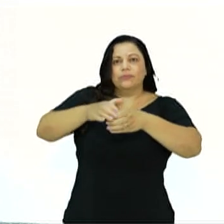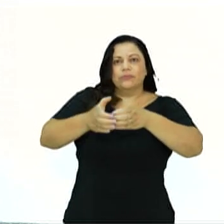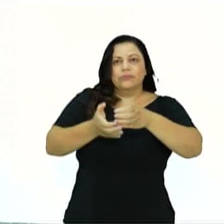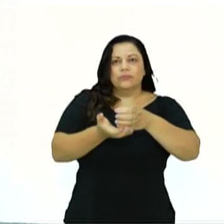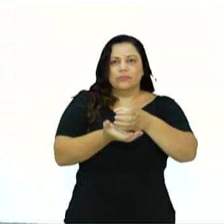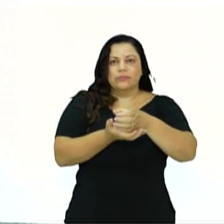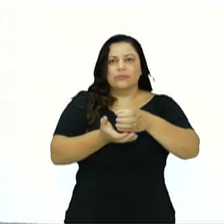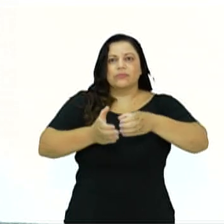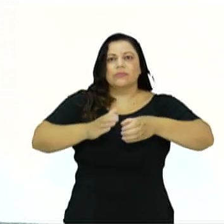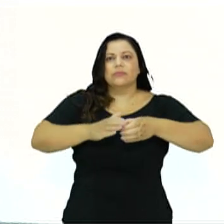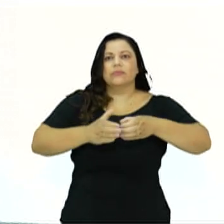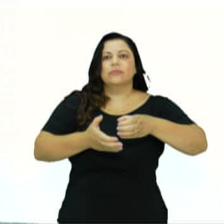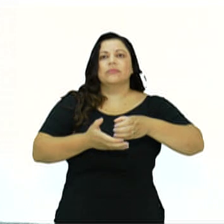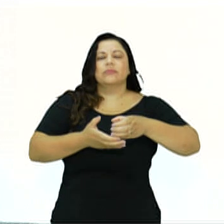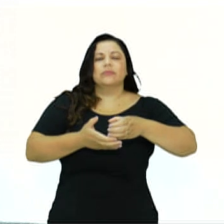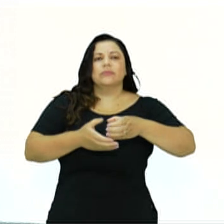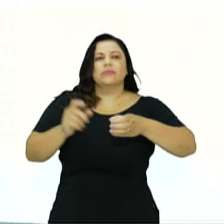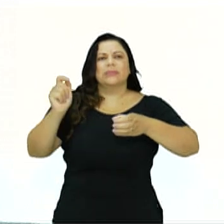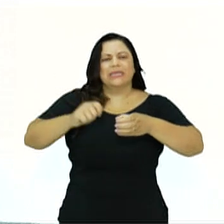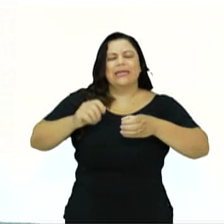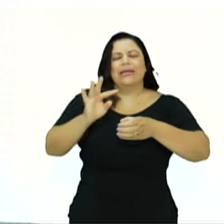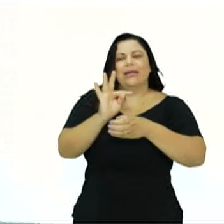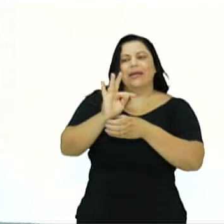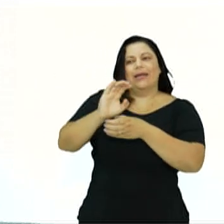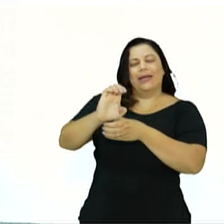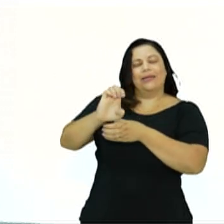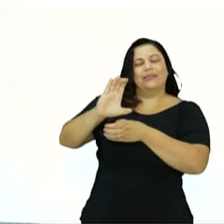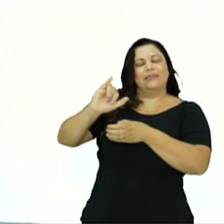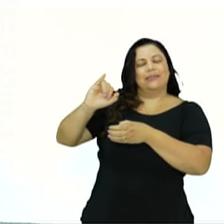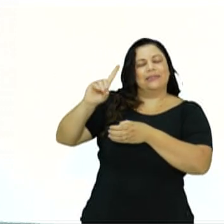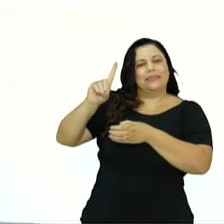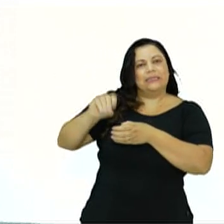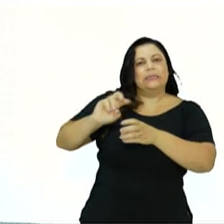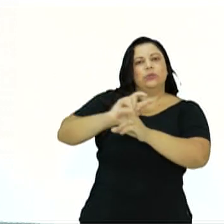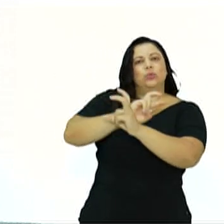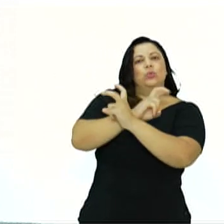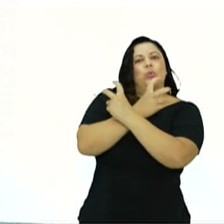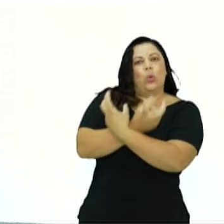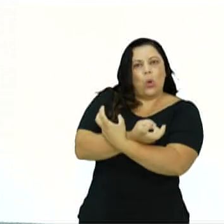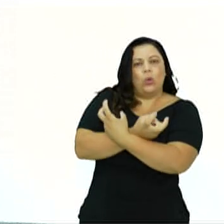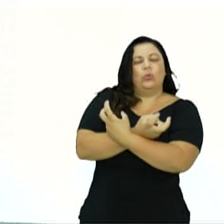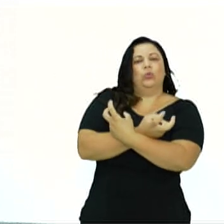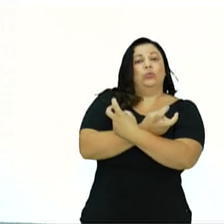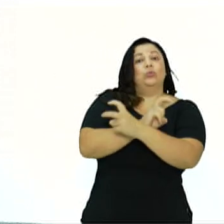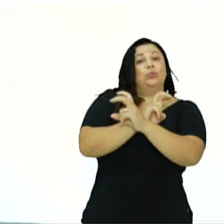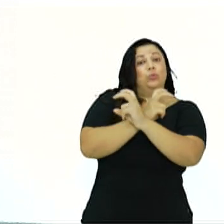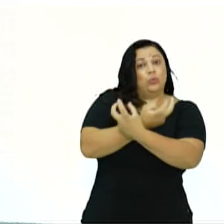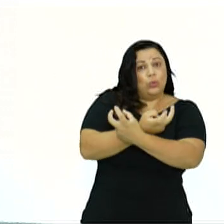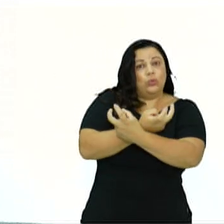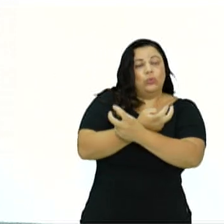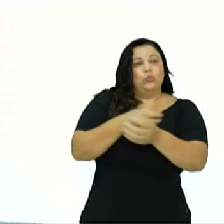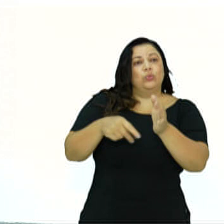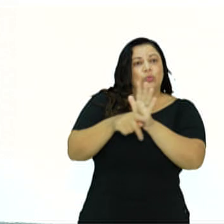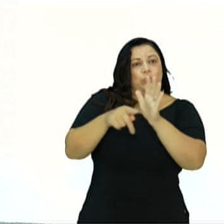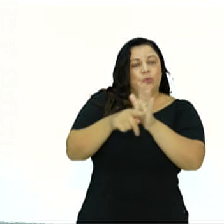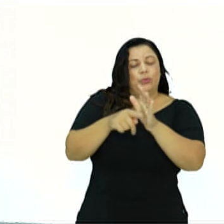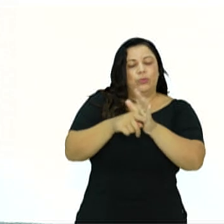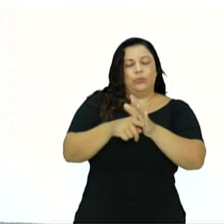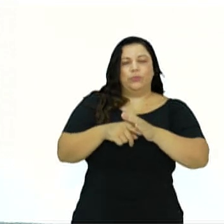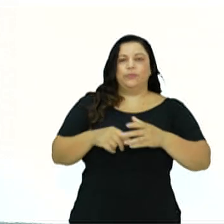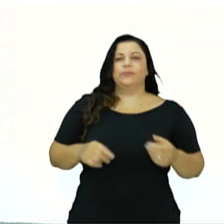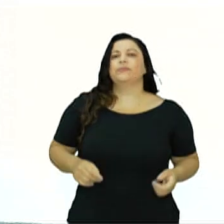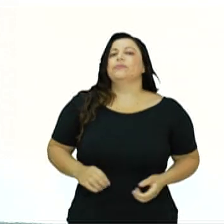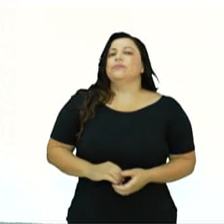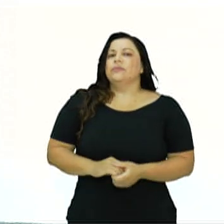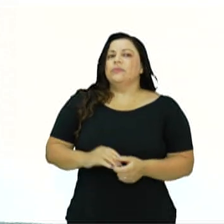osso, né? É tecido ósseo, não é, né, a gente fala em revestimento, não é tecido epitelial, é tecido ósseo mesmo, é revestimento de tecido